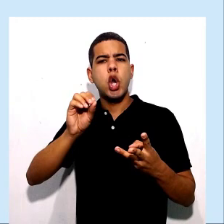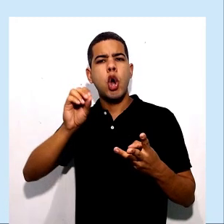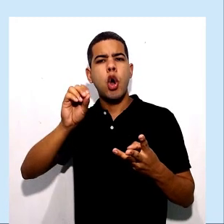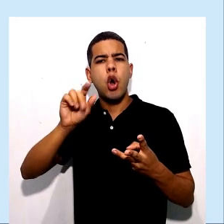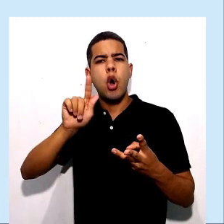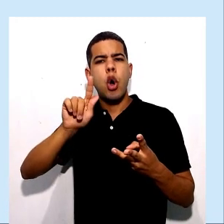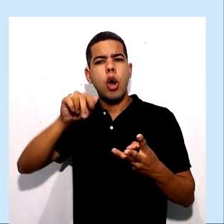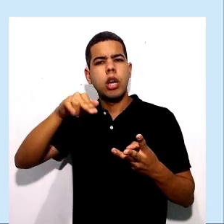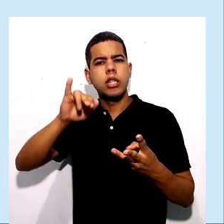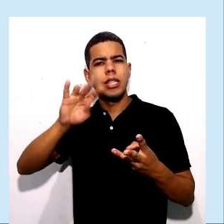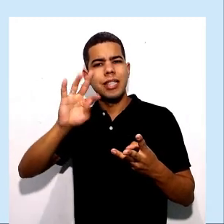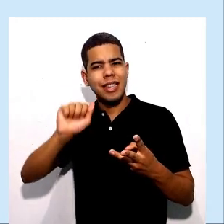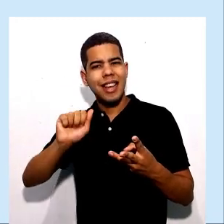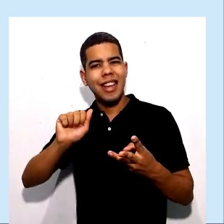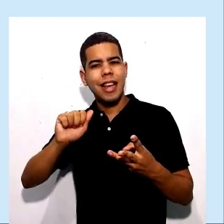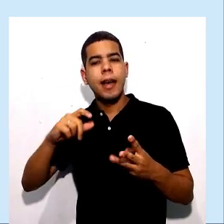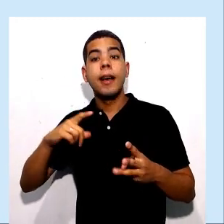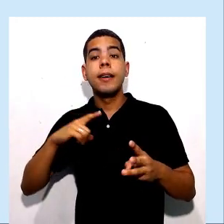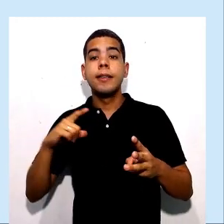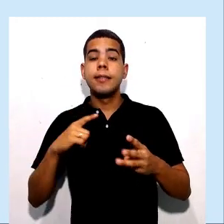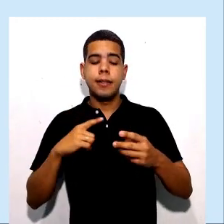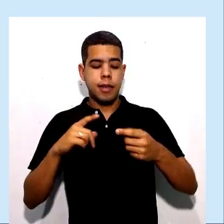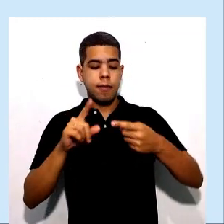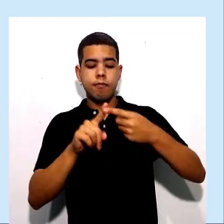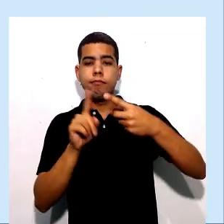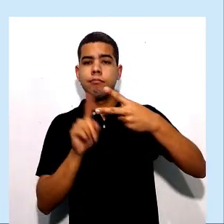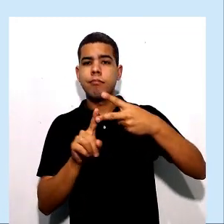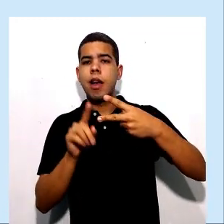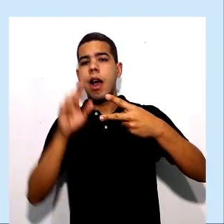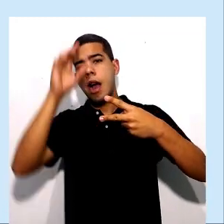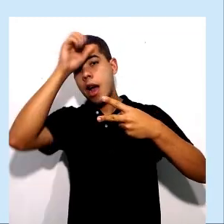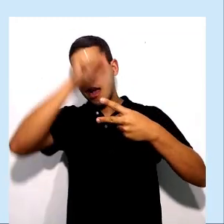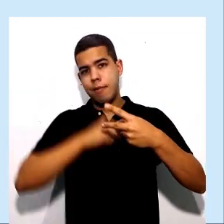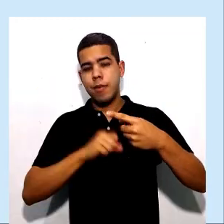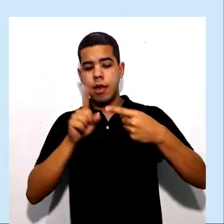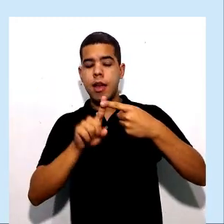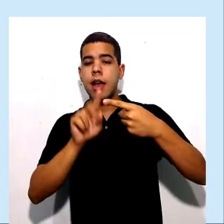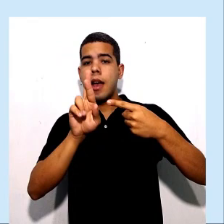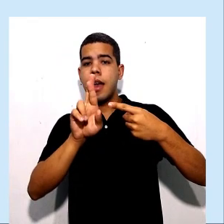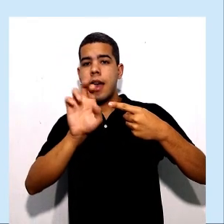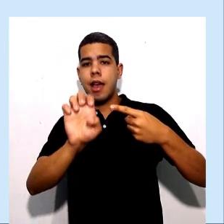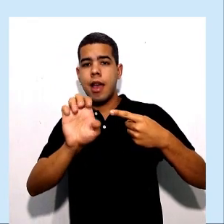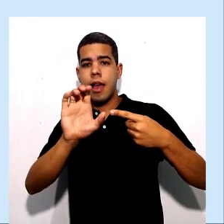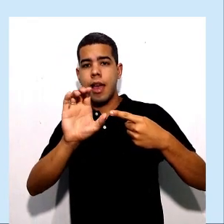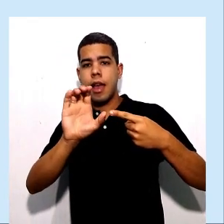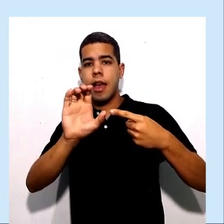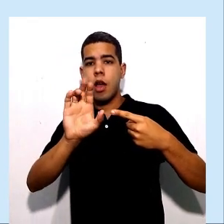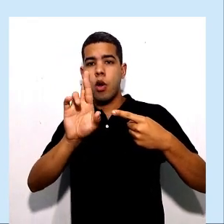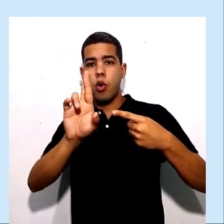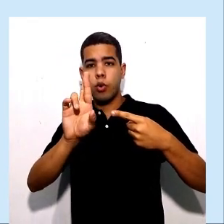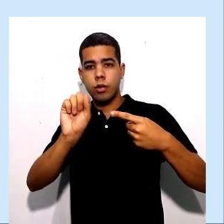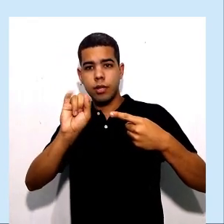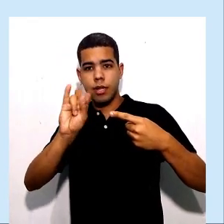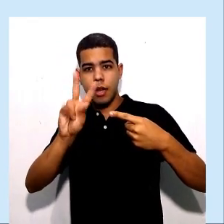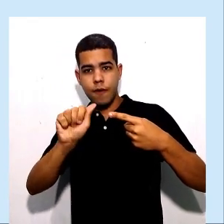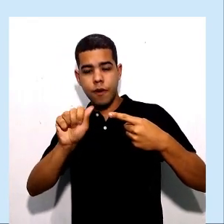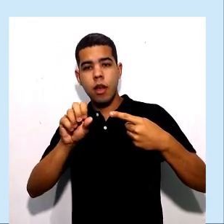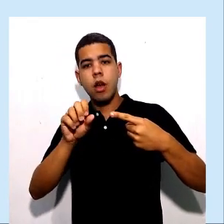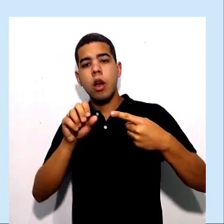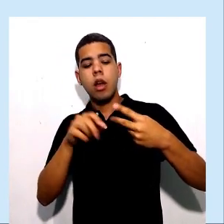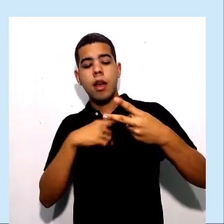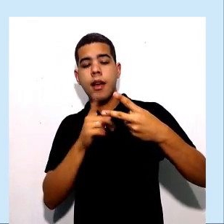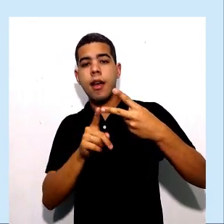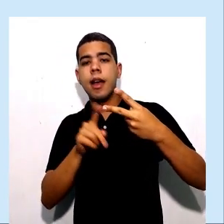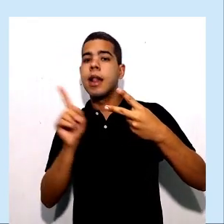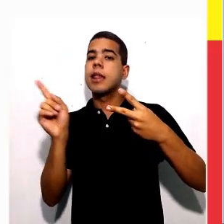a sequência recursiva e a sequência não recursiva, beleza? Observe aí na tela